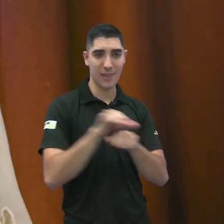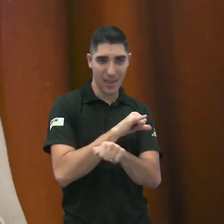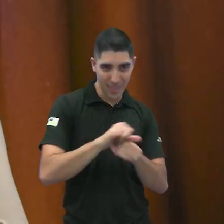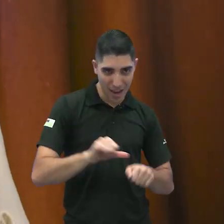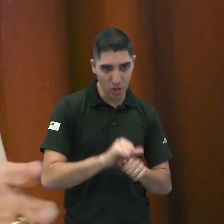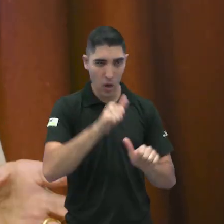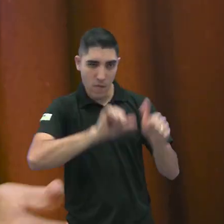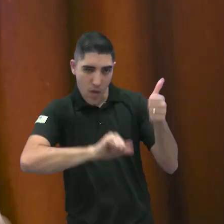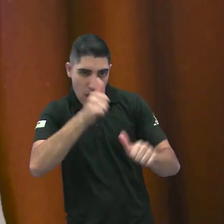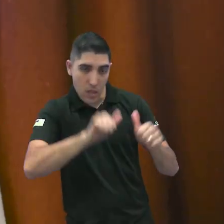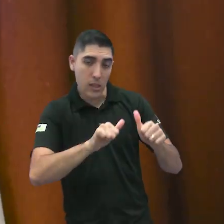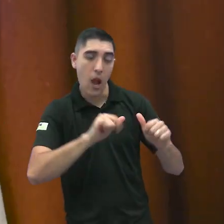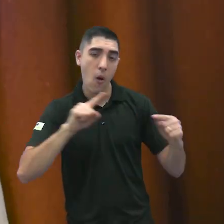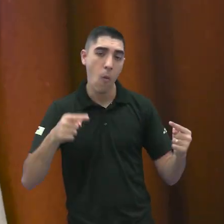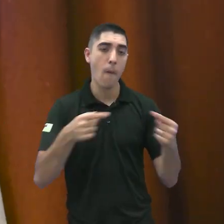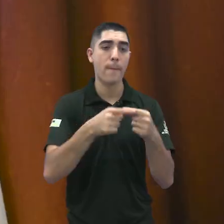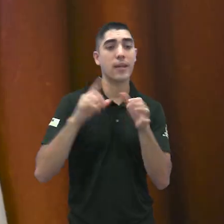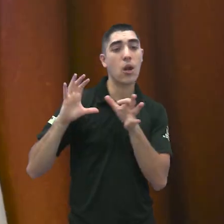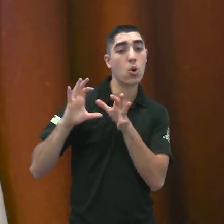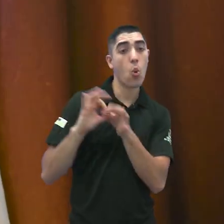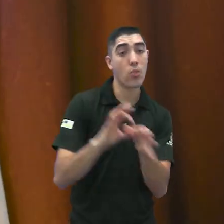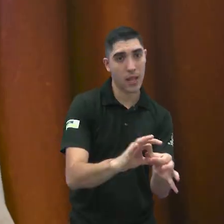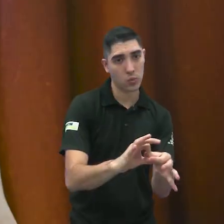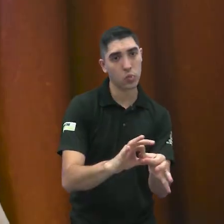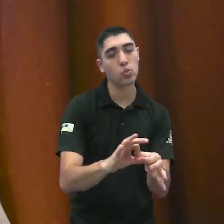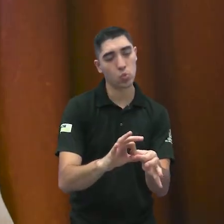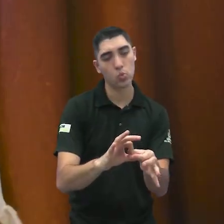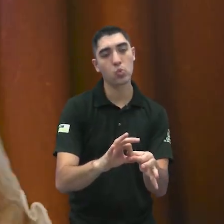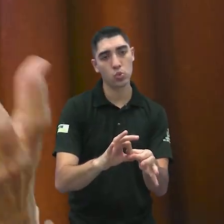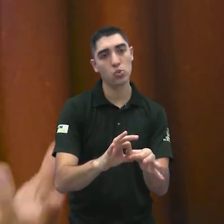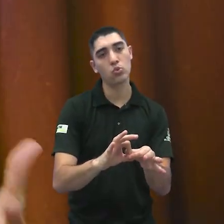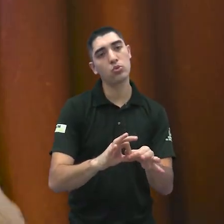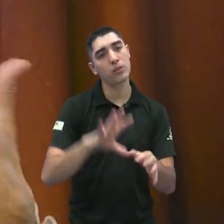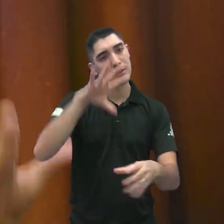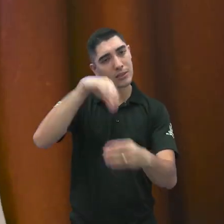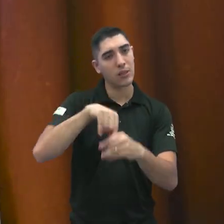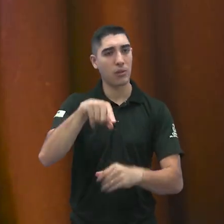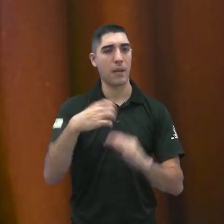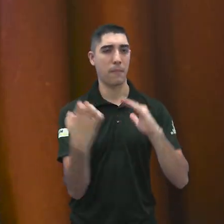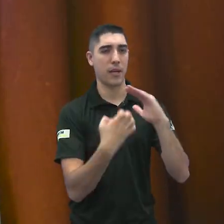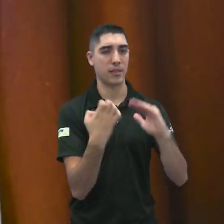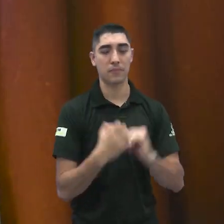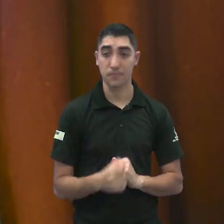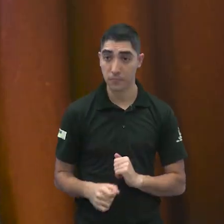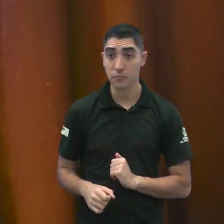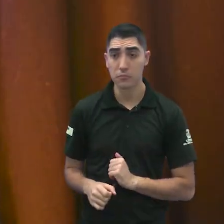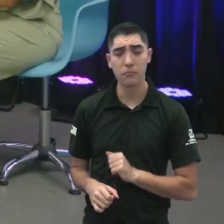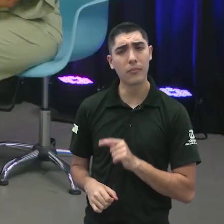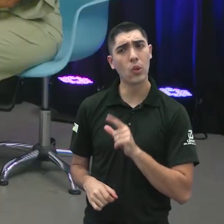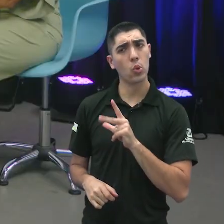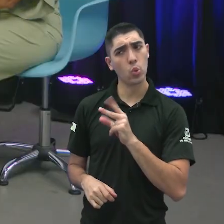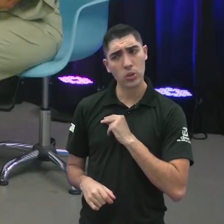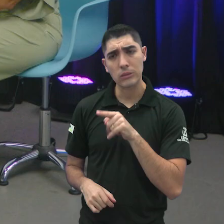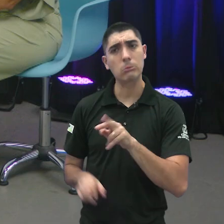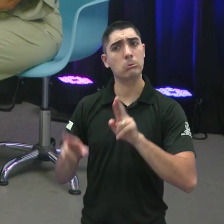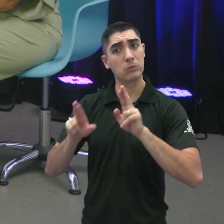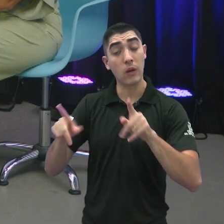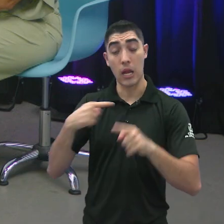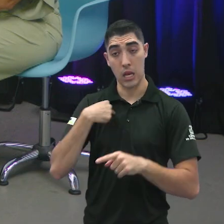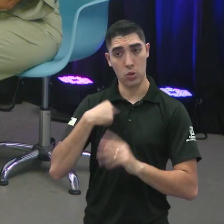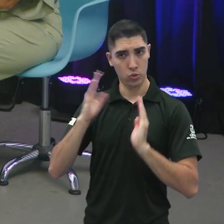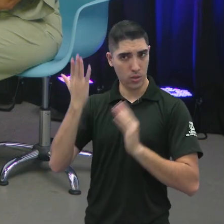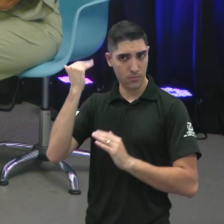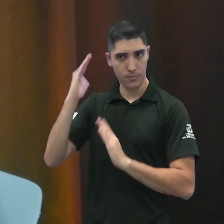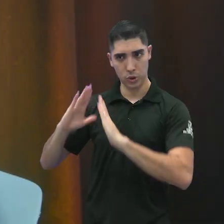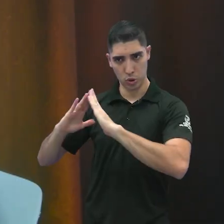e essa ferramenta entra dentro de um contexto associado a outras ações, a outras práticas. E isso interfere muito mesmo, porque assim,